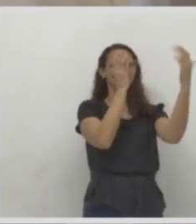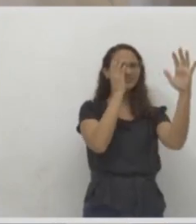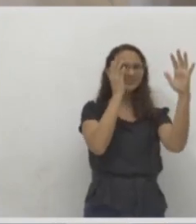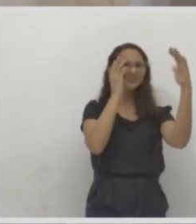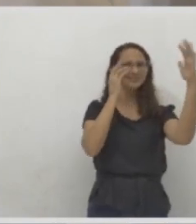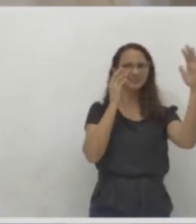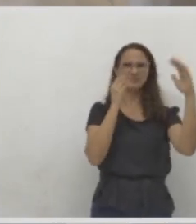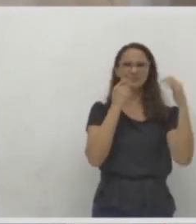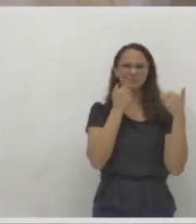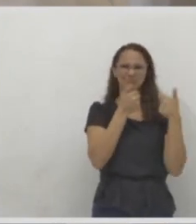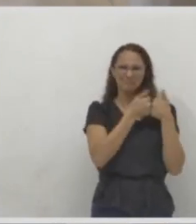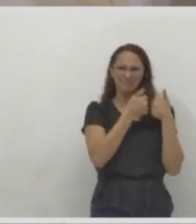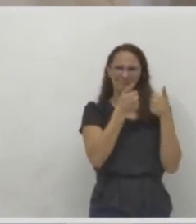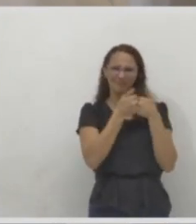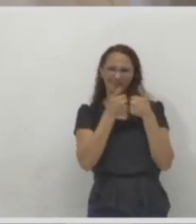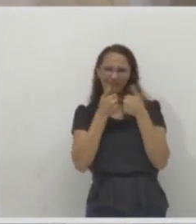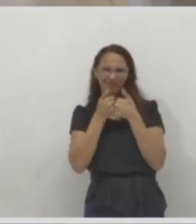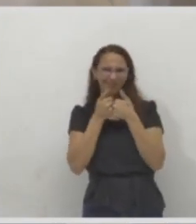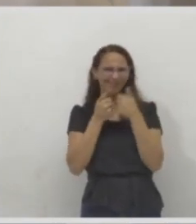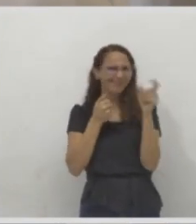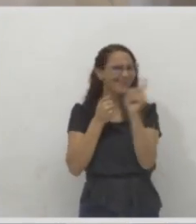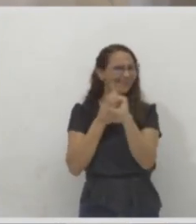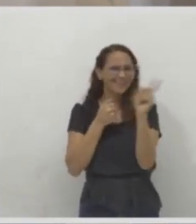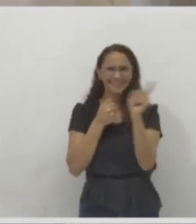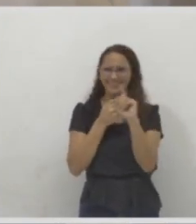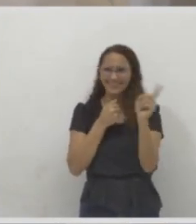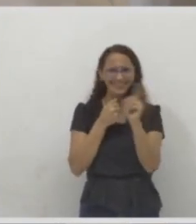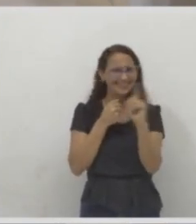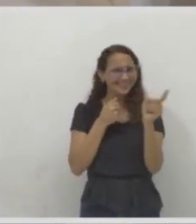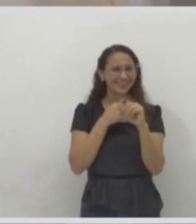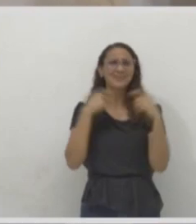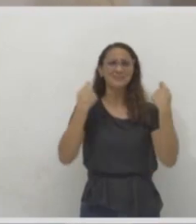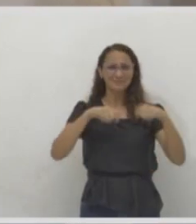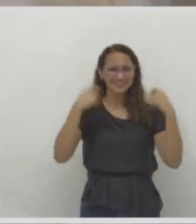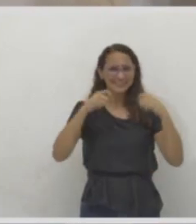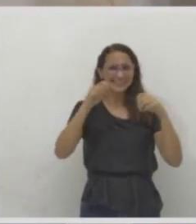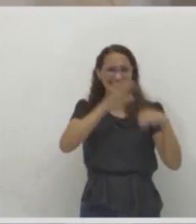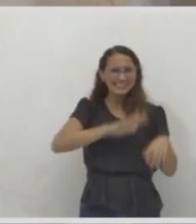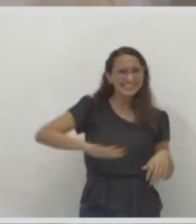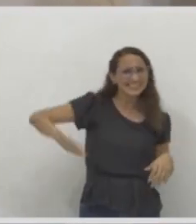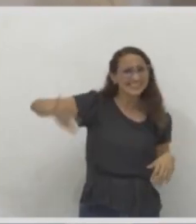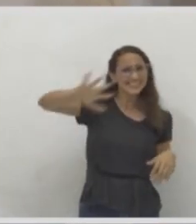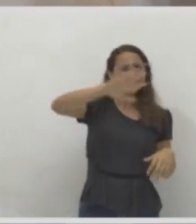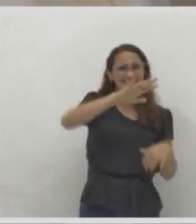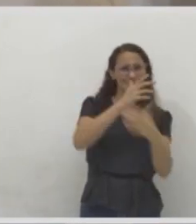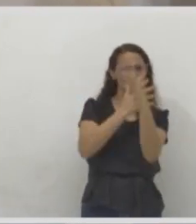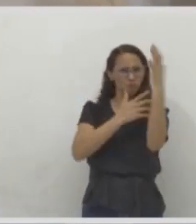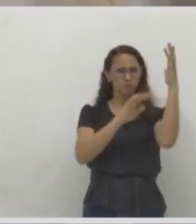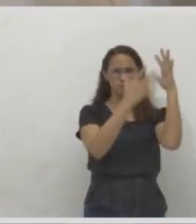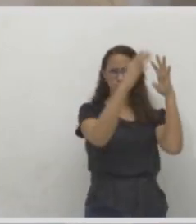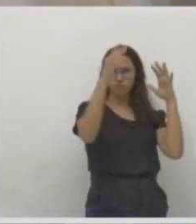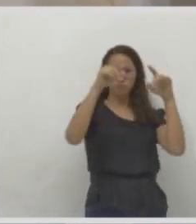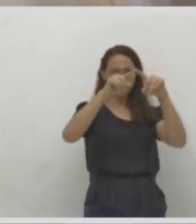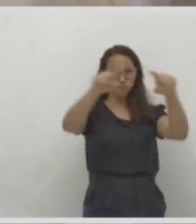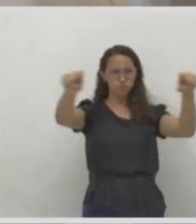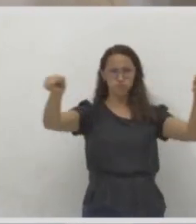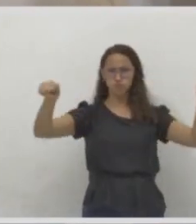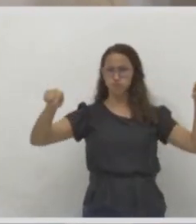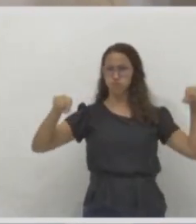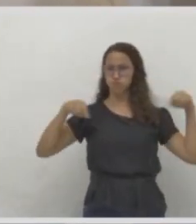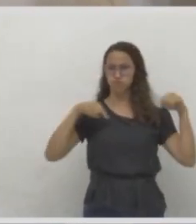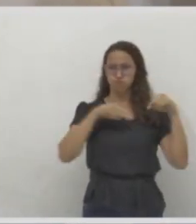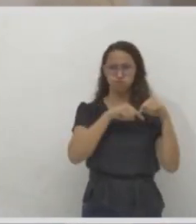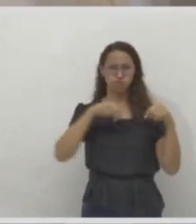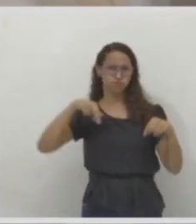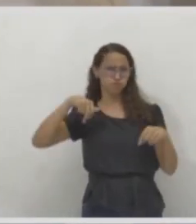da outra. Você vai ter que andar na floresta, numa área bem grande, Normalmente, um bom seringal tinha uns